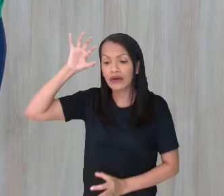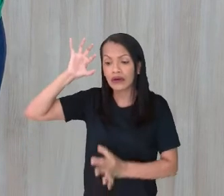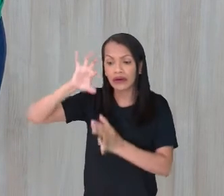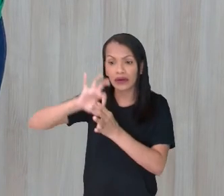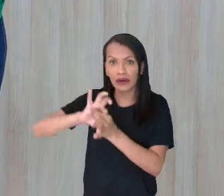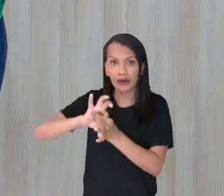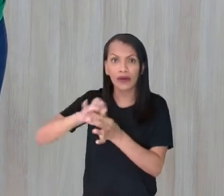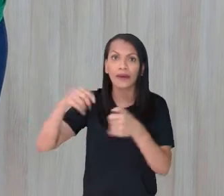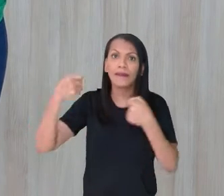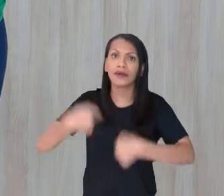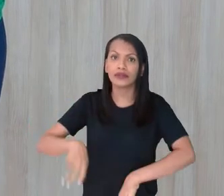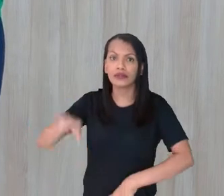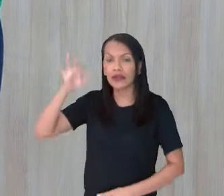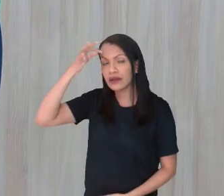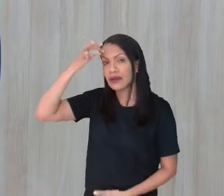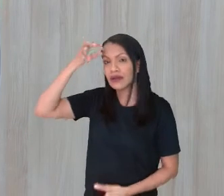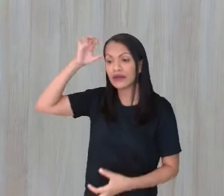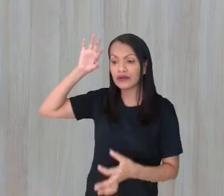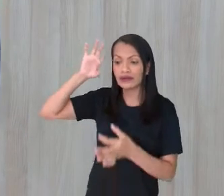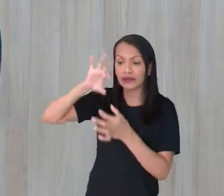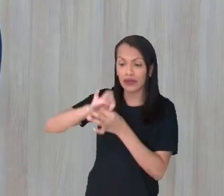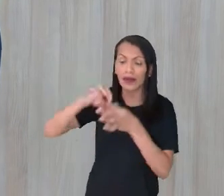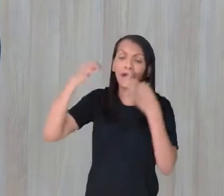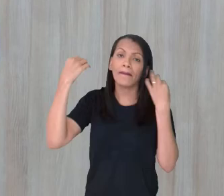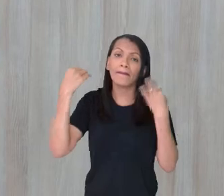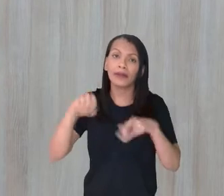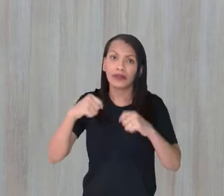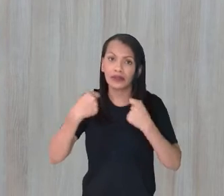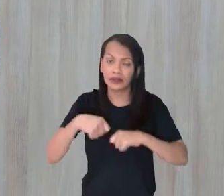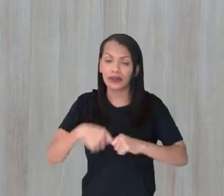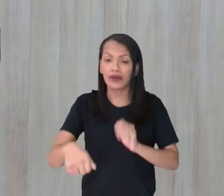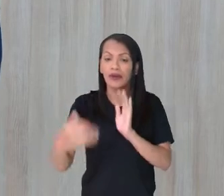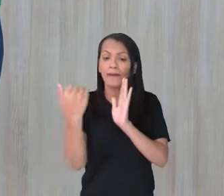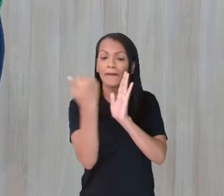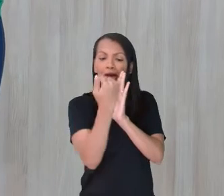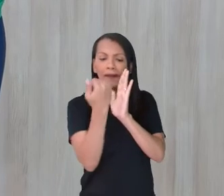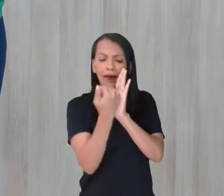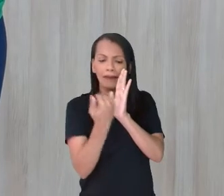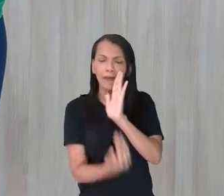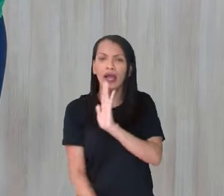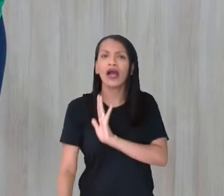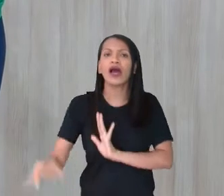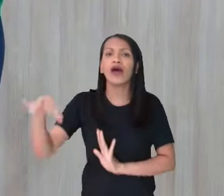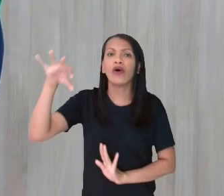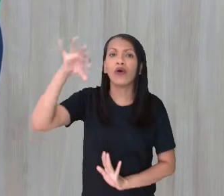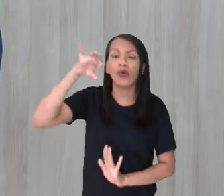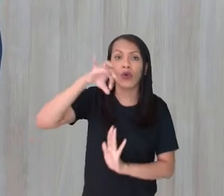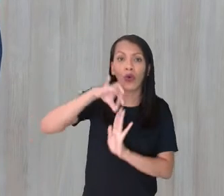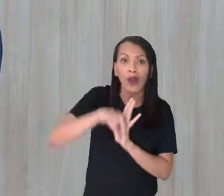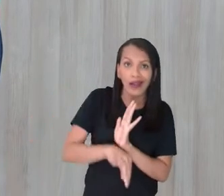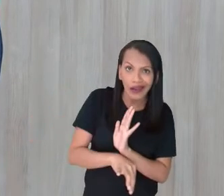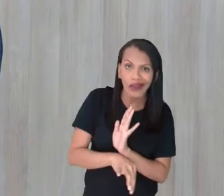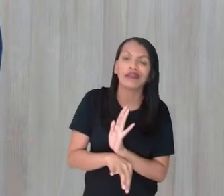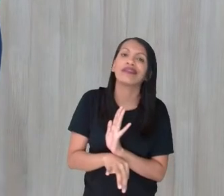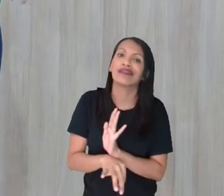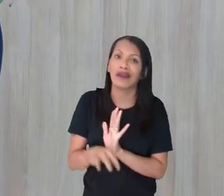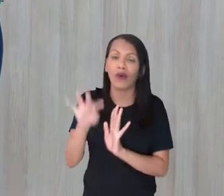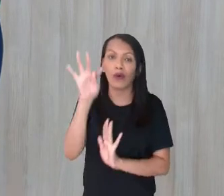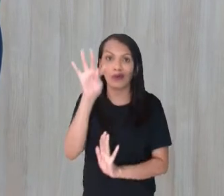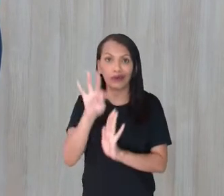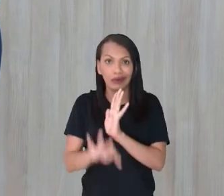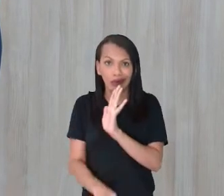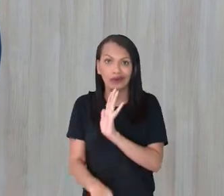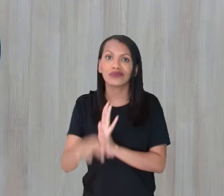Ela precisa mostrar os argumentos ligados coerentemente ao tema, coerentemente ao